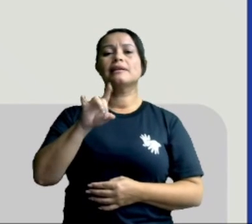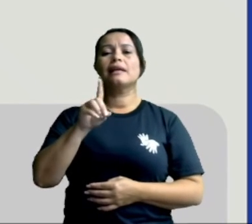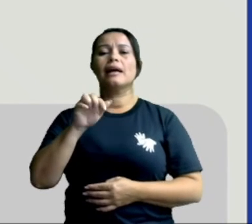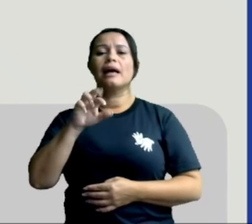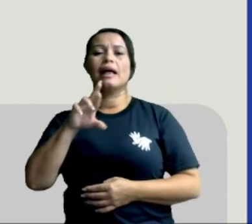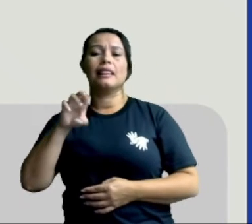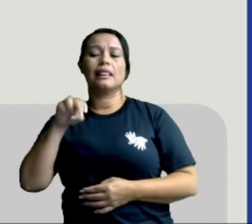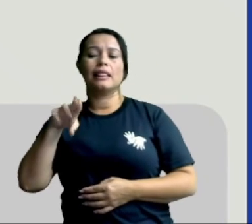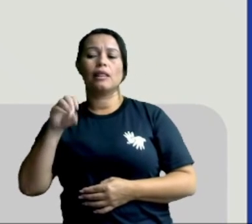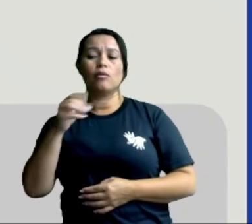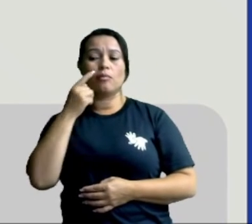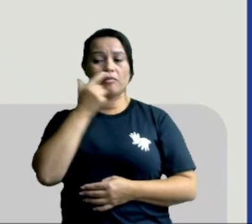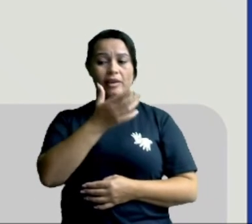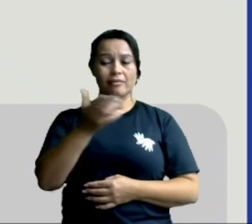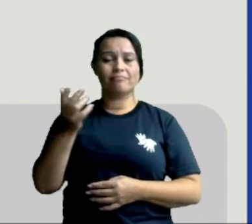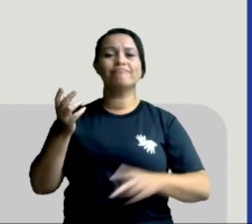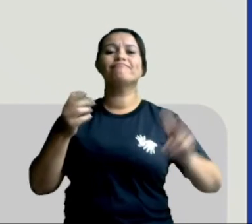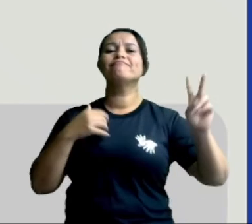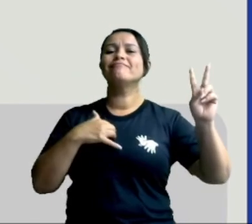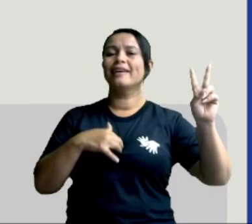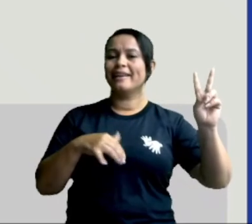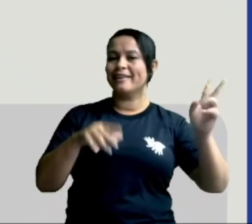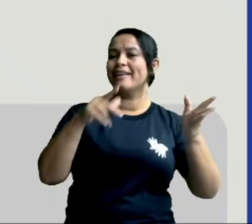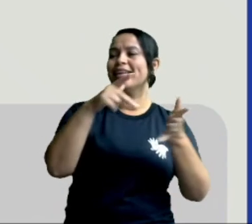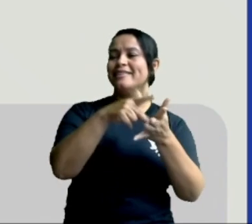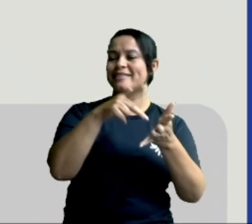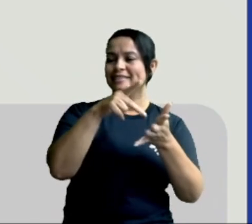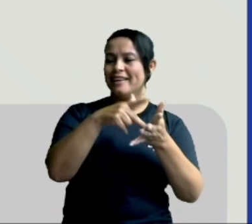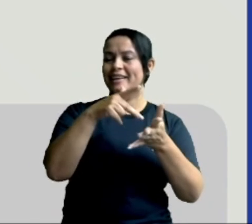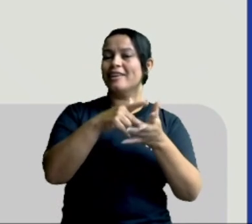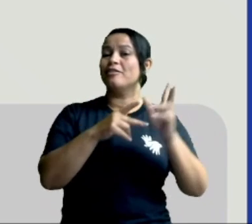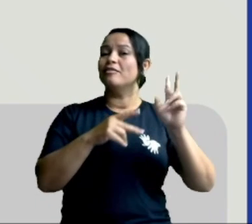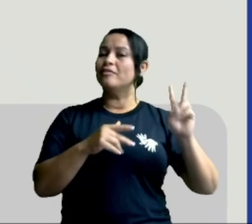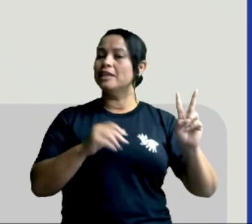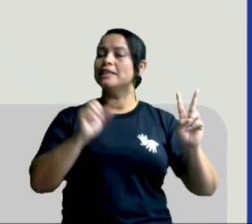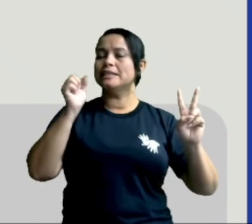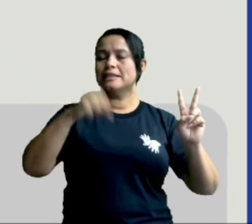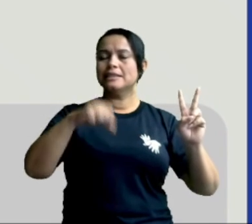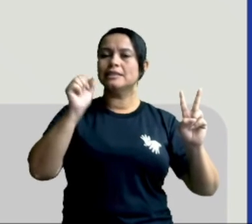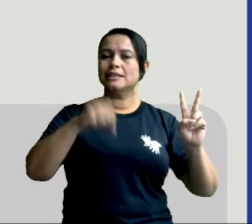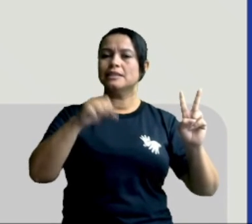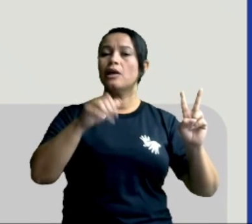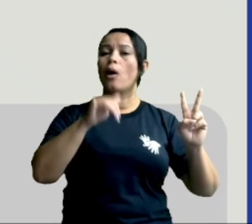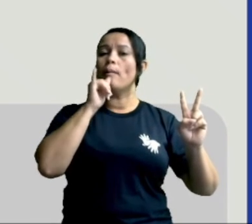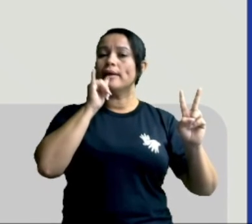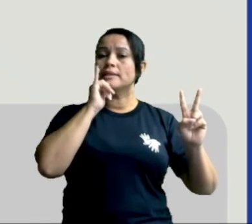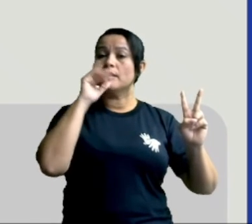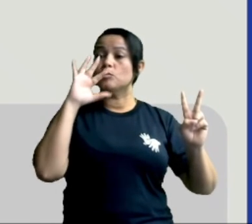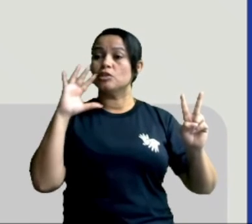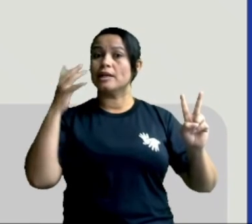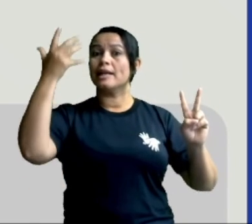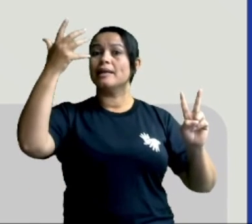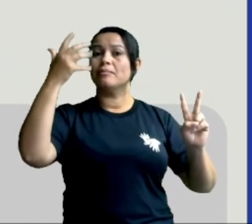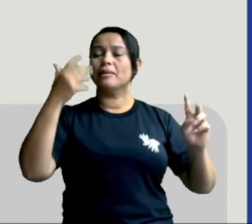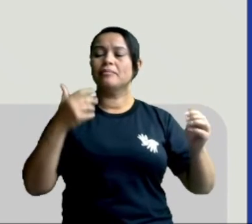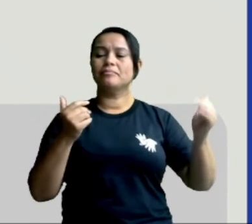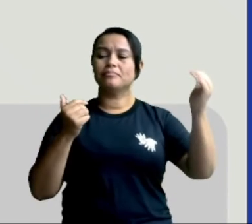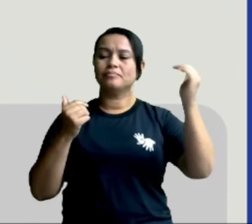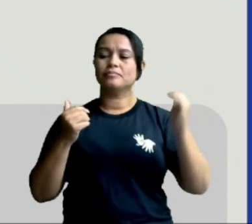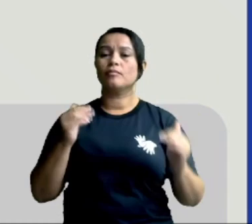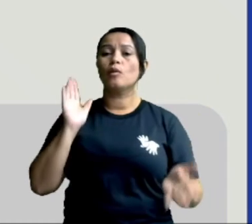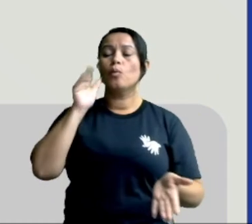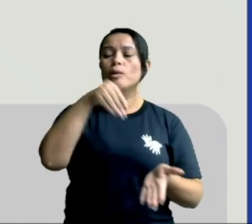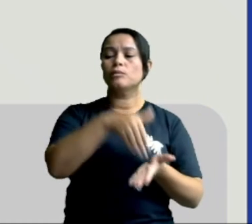Mediterrâneo vamos ver tá verdadeiro são sim exemplos de clima e